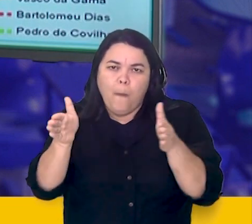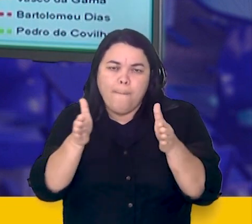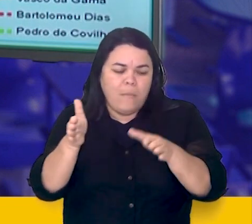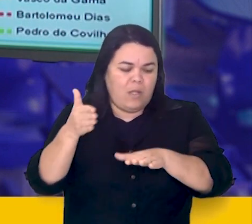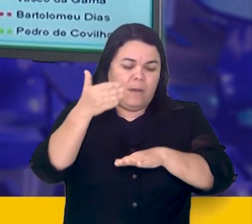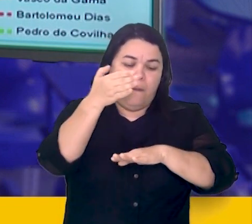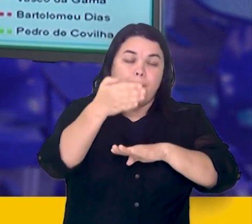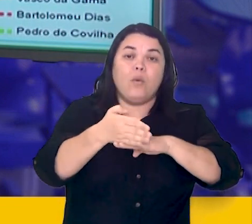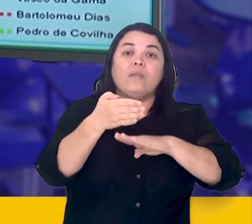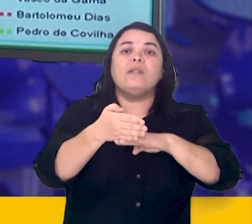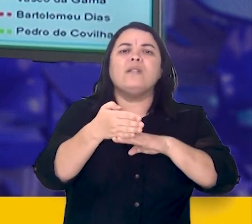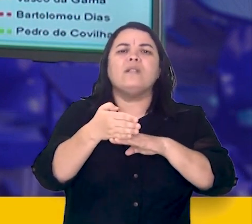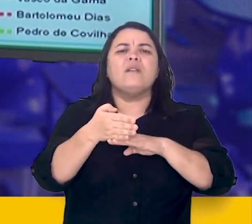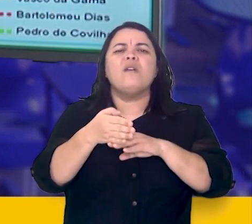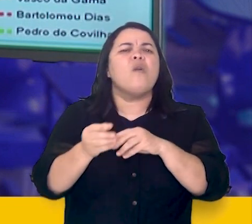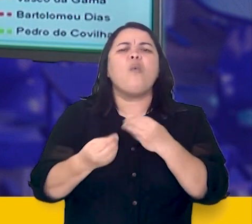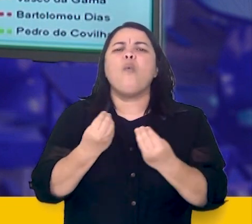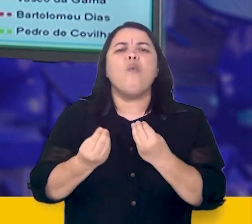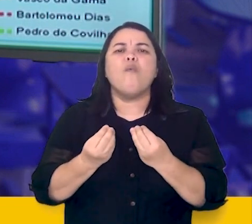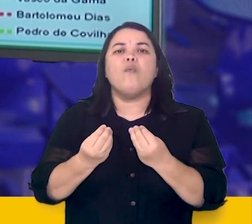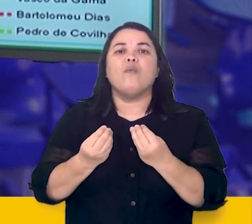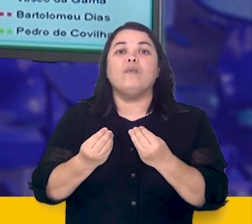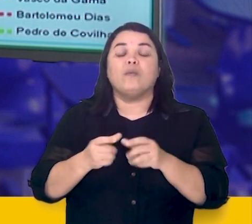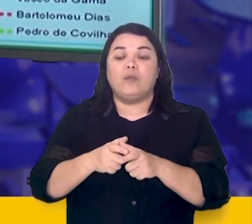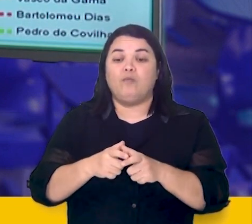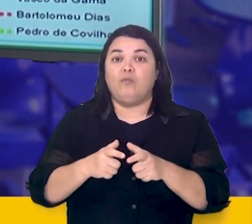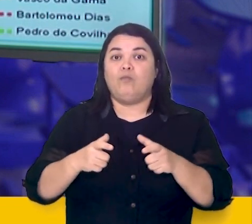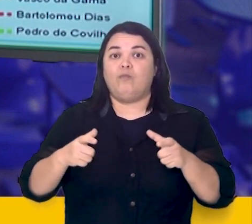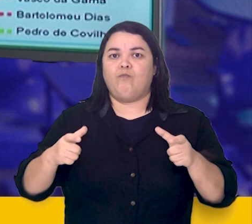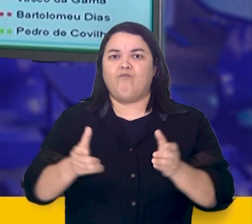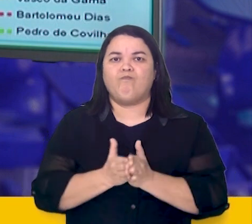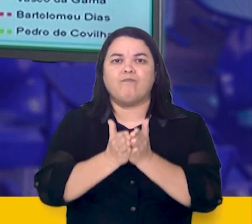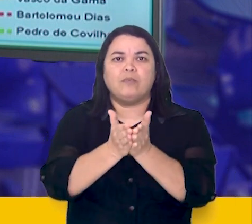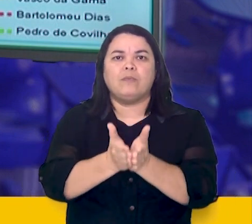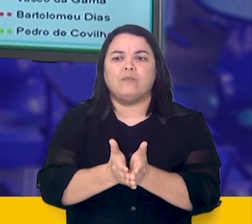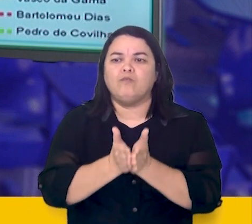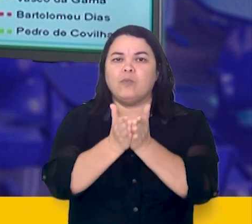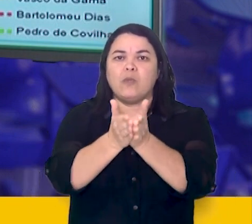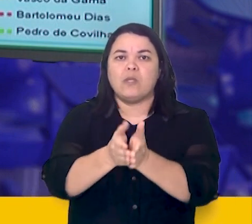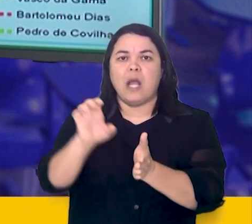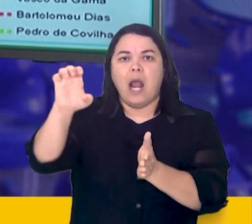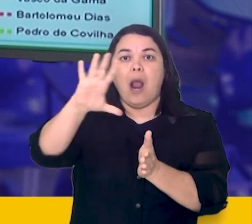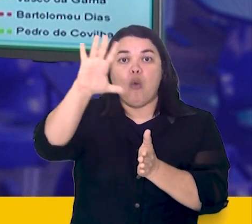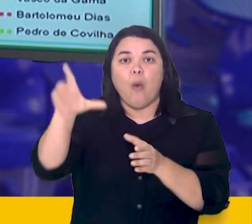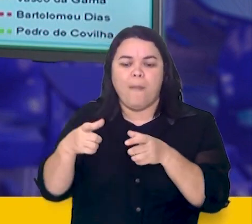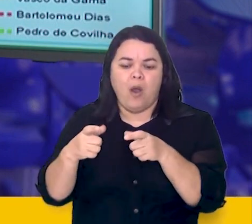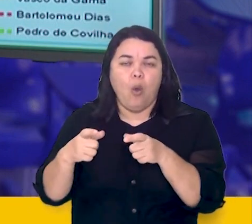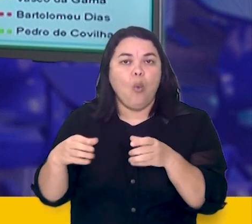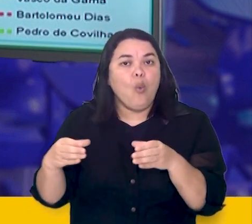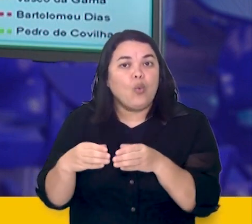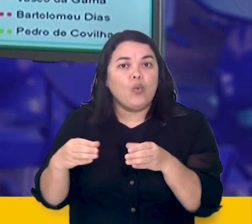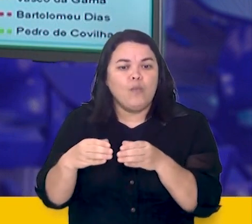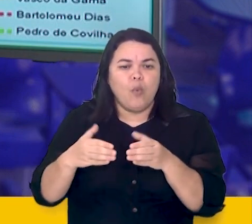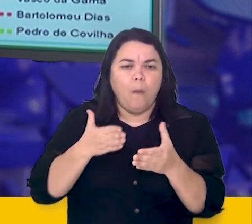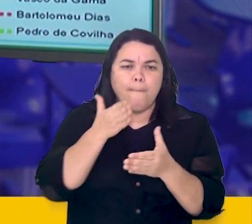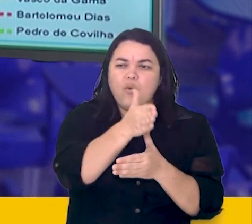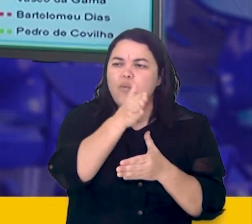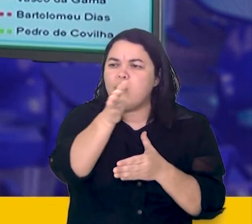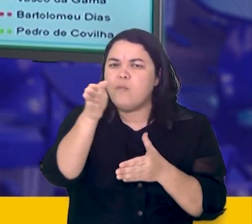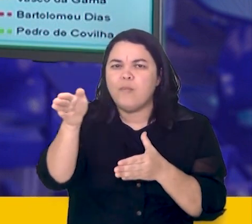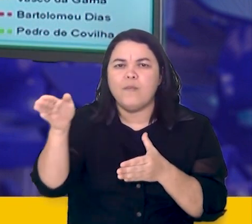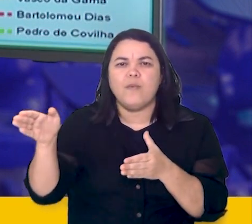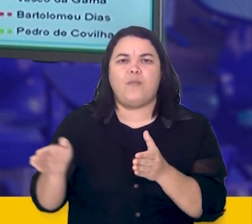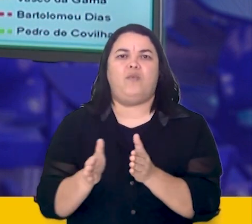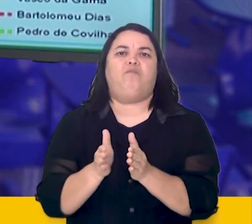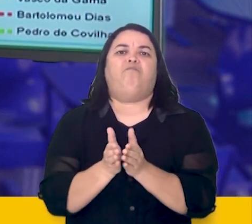partir das grandes navegações feitas ali pelos os europeus. Essas grandes navegações, em um momento específico, você